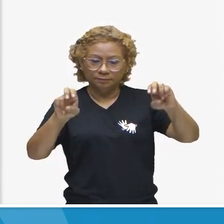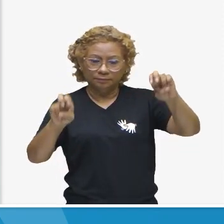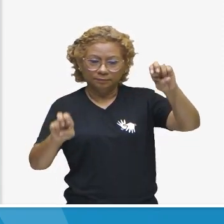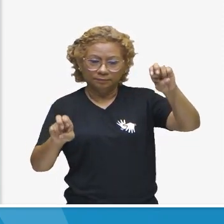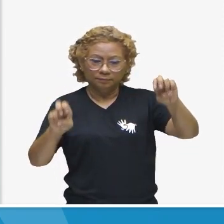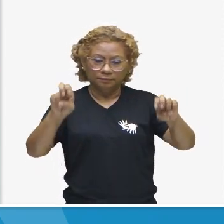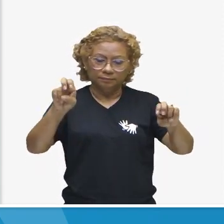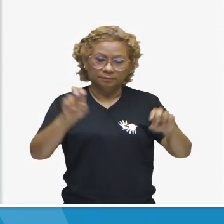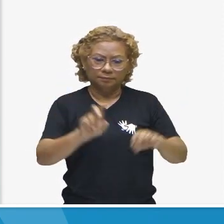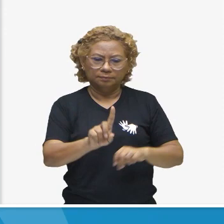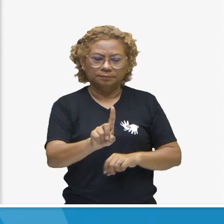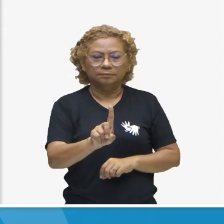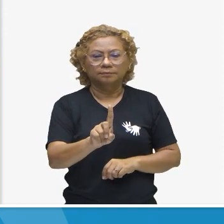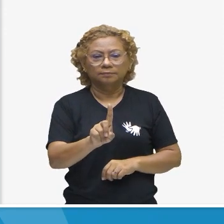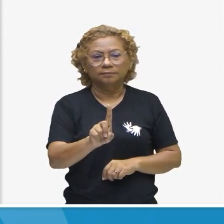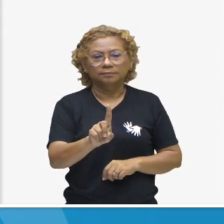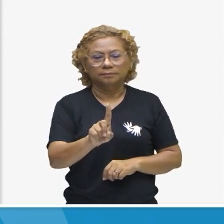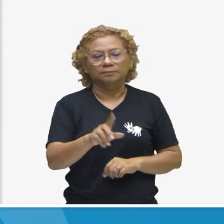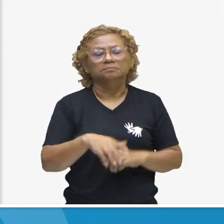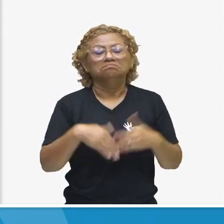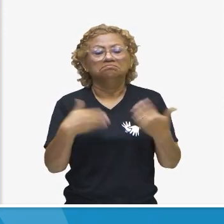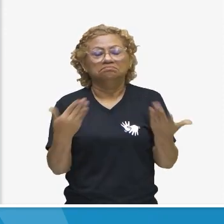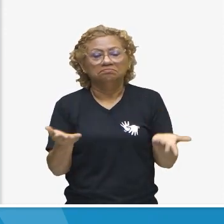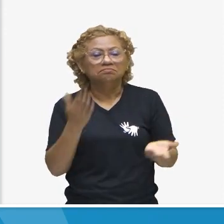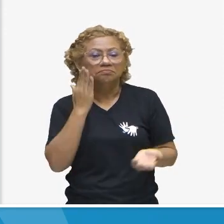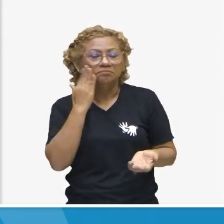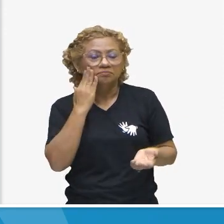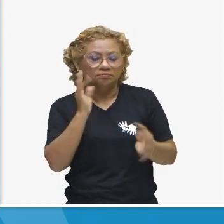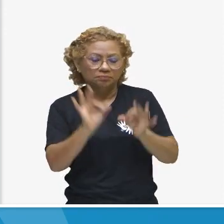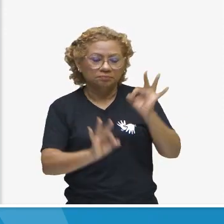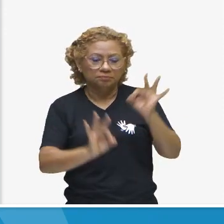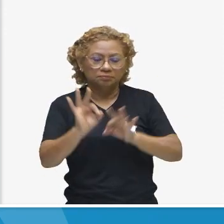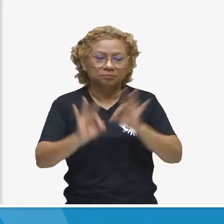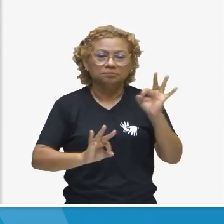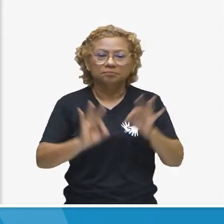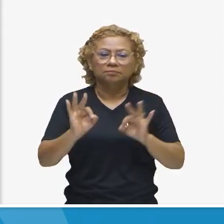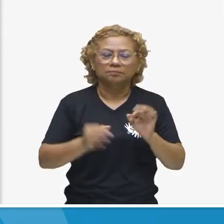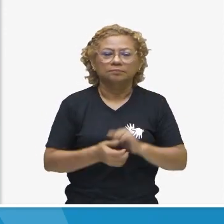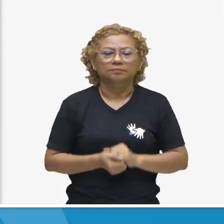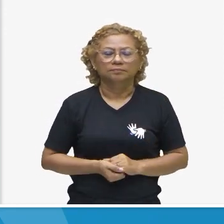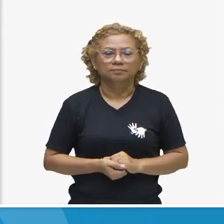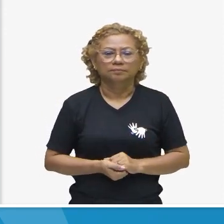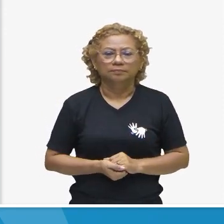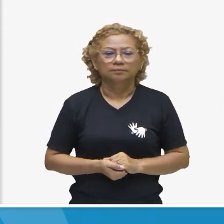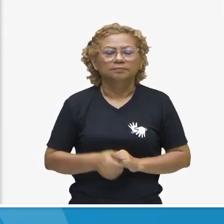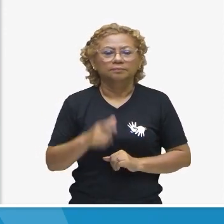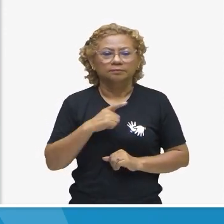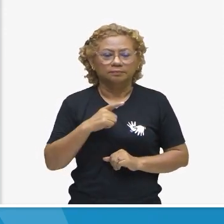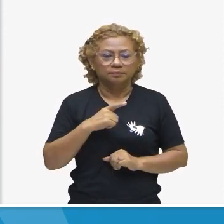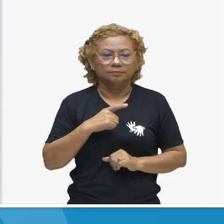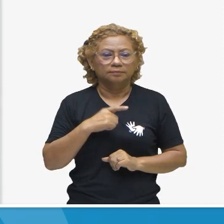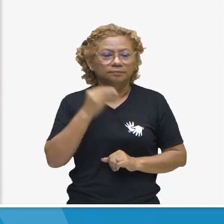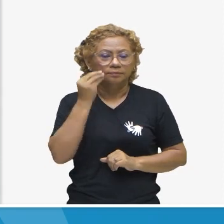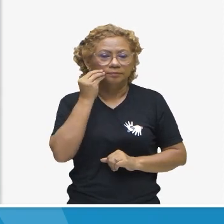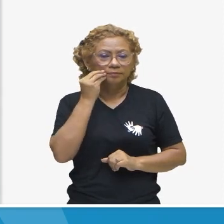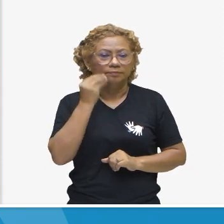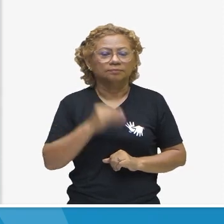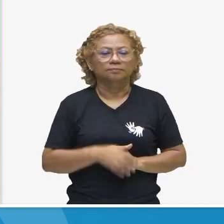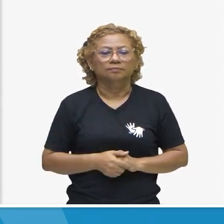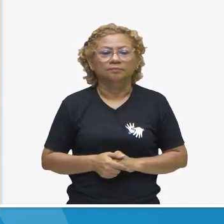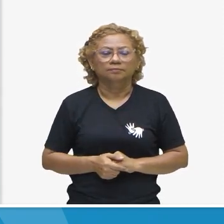dessa gangorra, ok? Muito bem, então vamos ver quais são as alternativas que nós temos